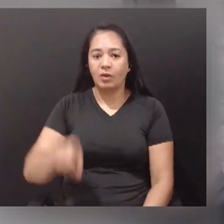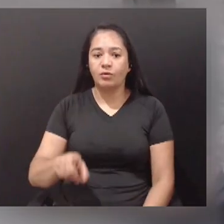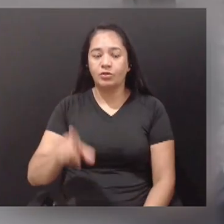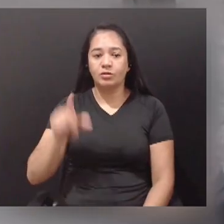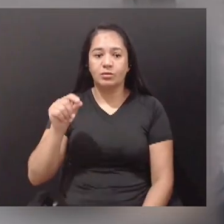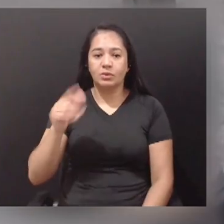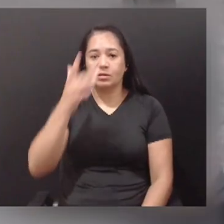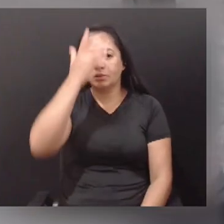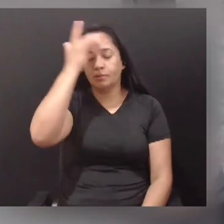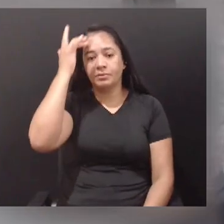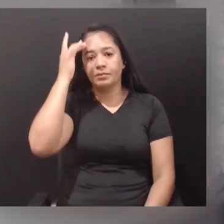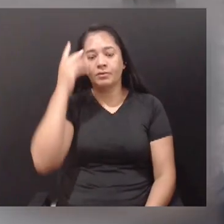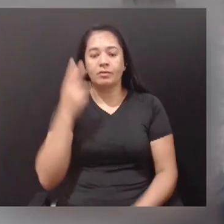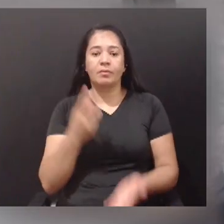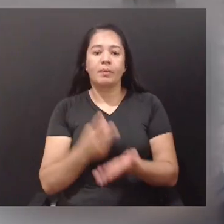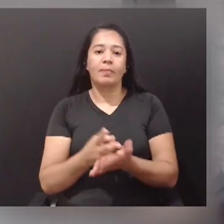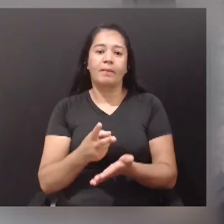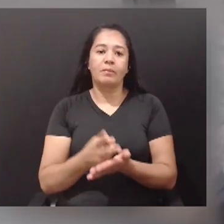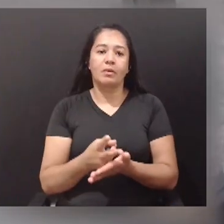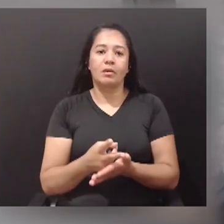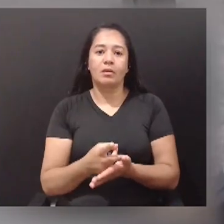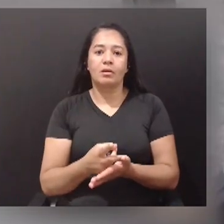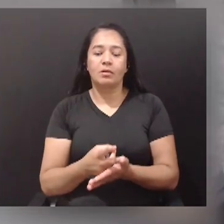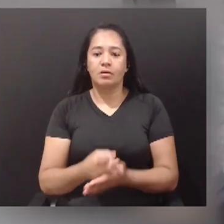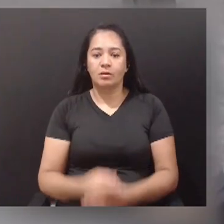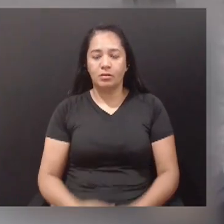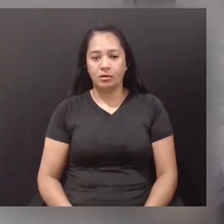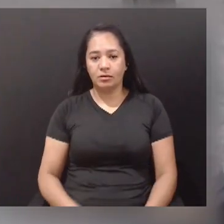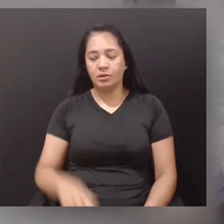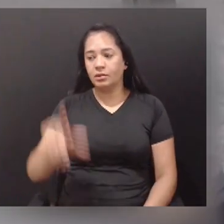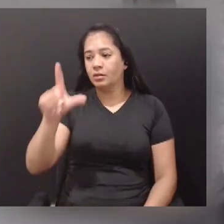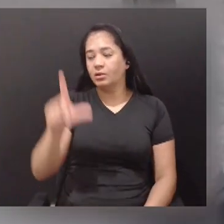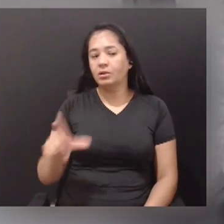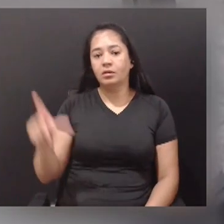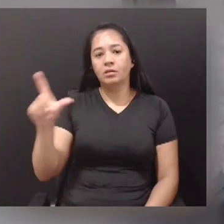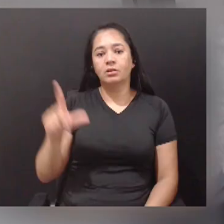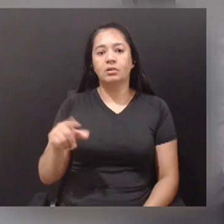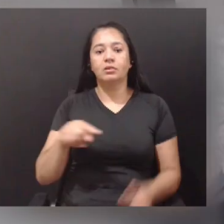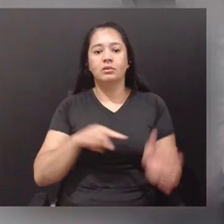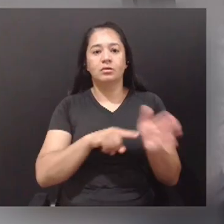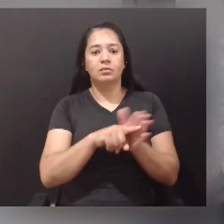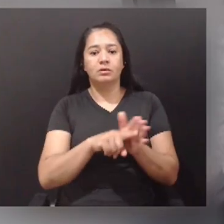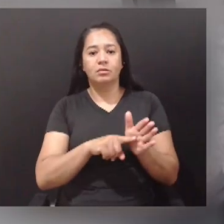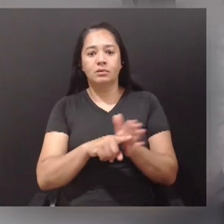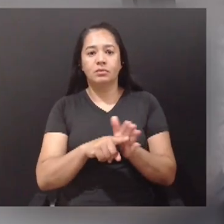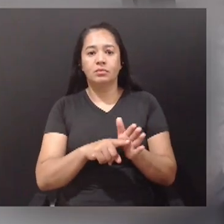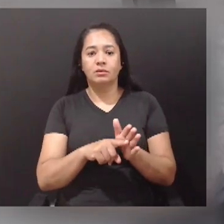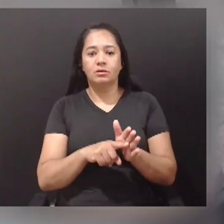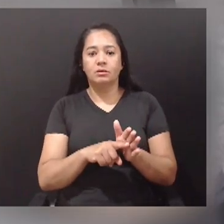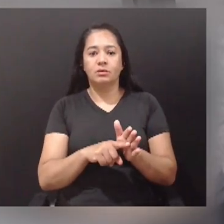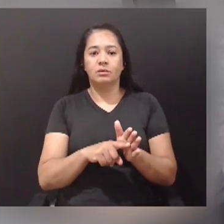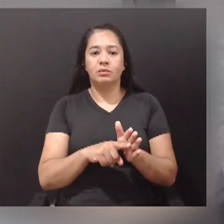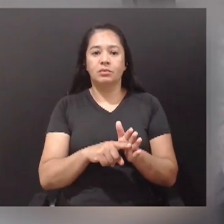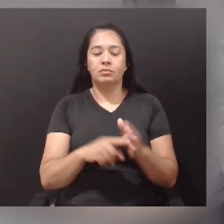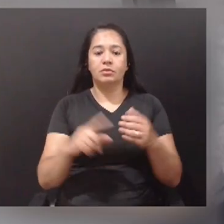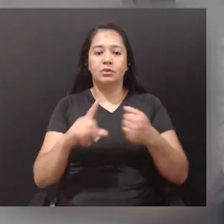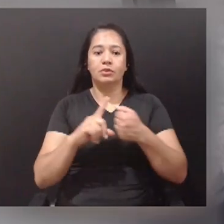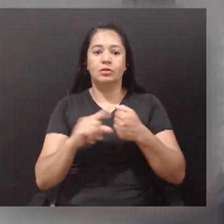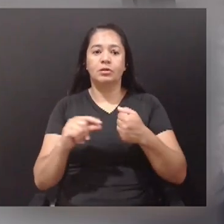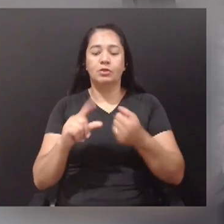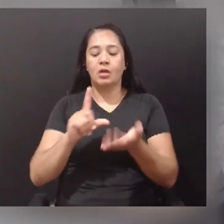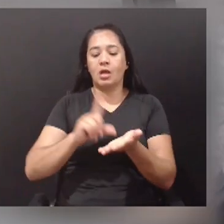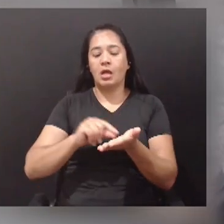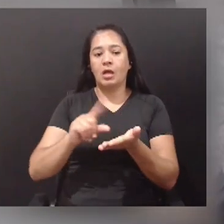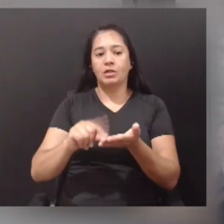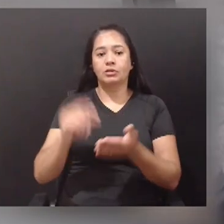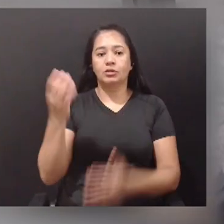pessoas, mesmo quando na literatura, né, nas pesquisas, nos artigos científicos, né, a